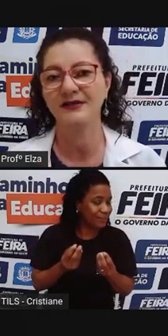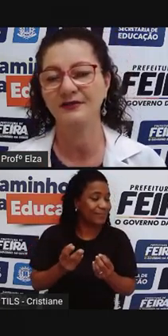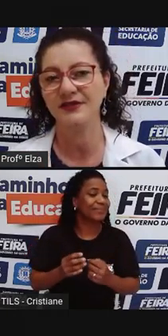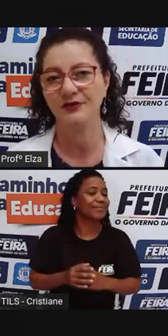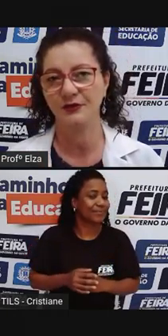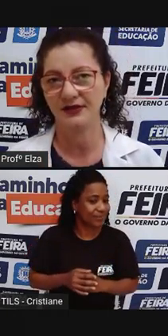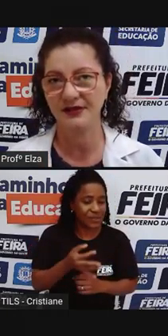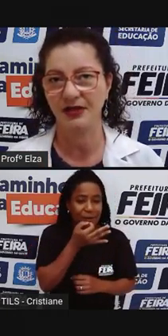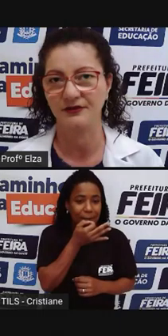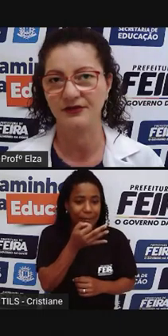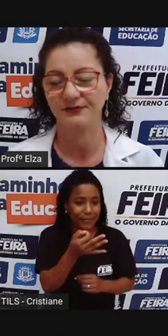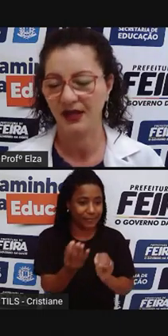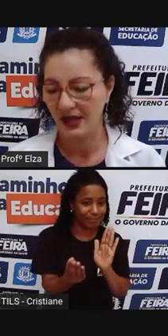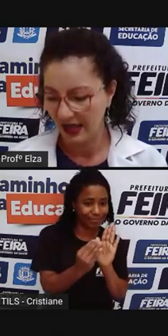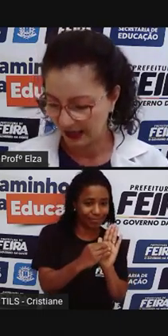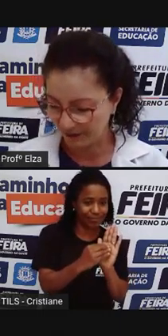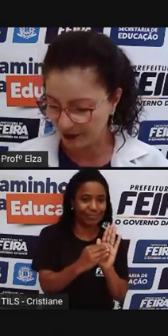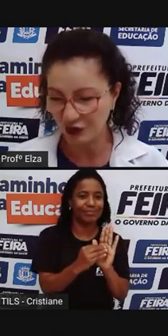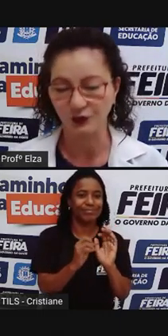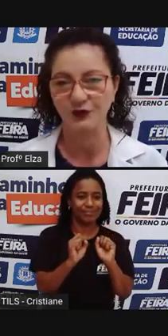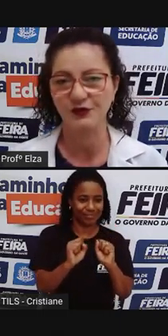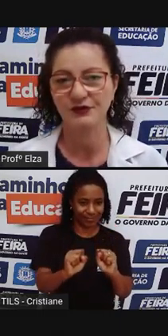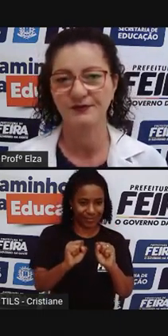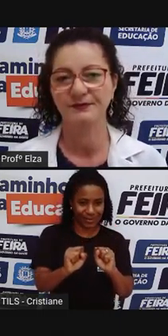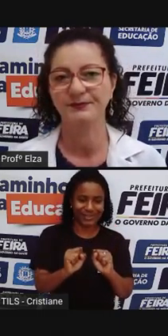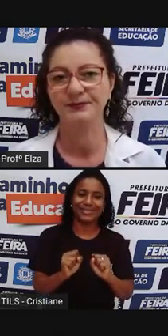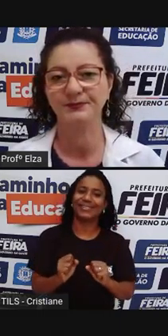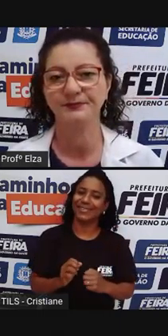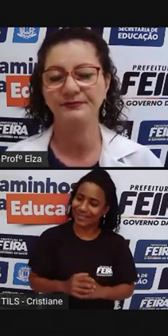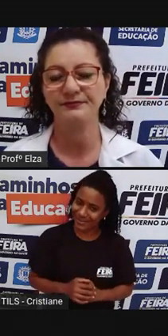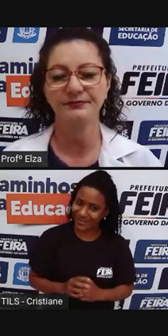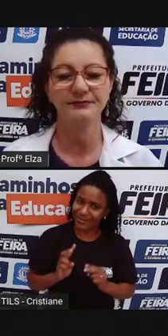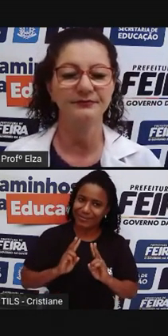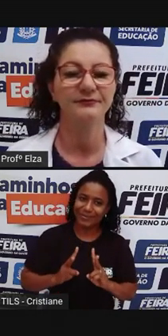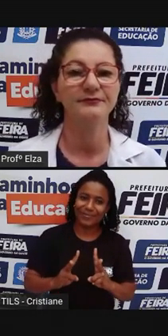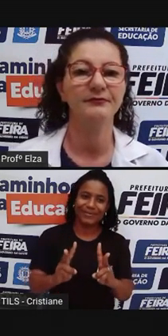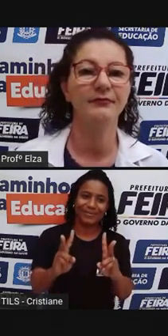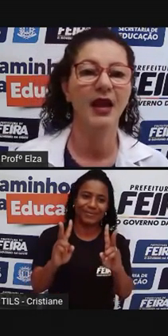com base nos seus conhecimentos. E vamos juntos.